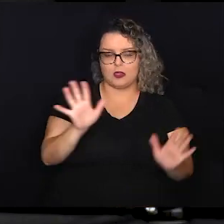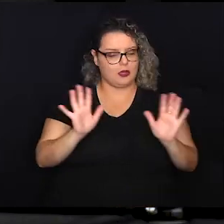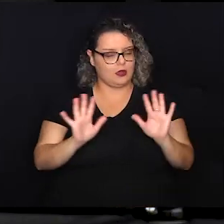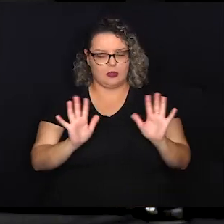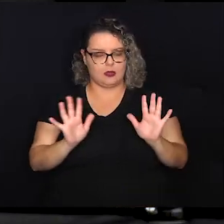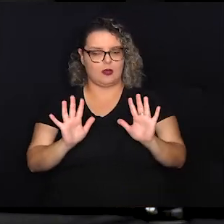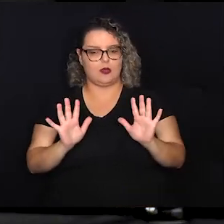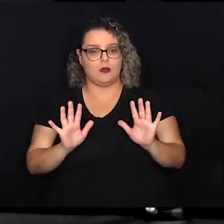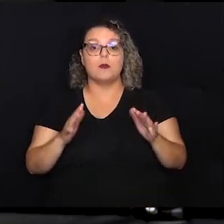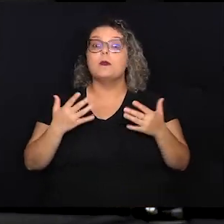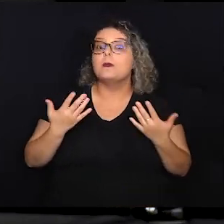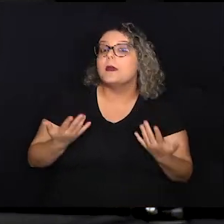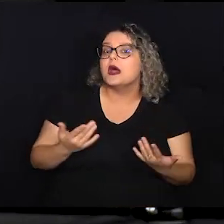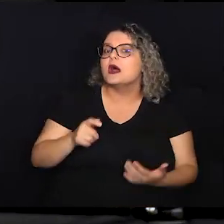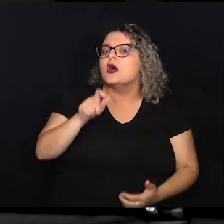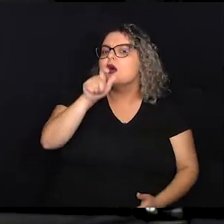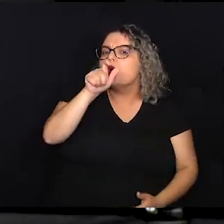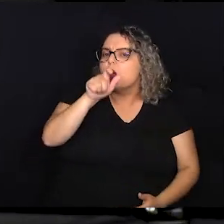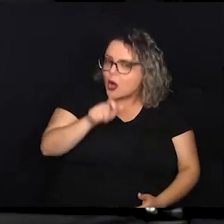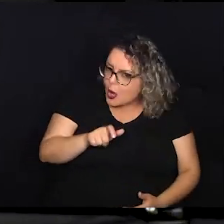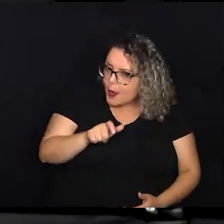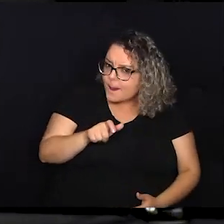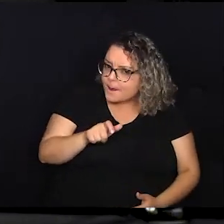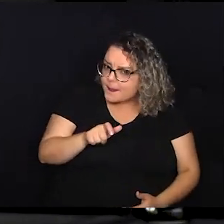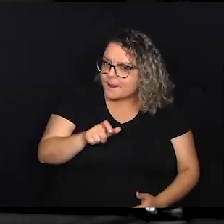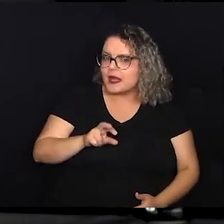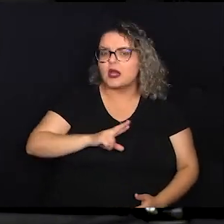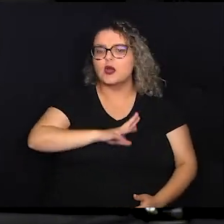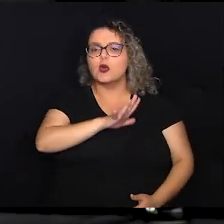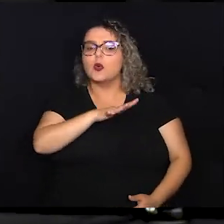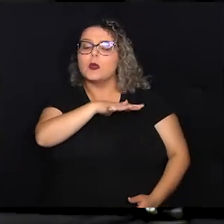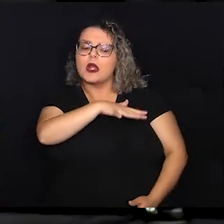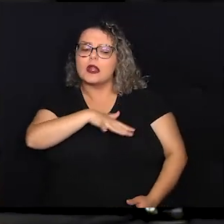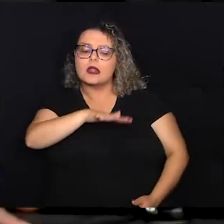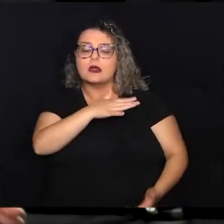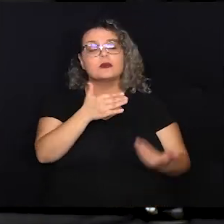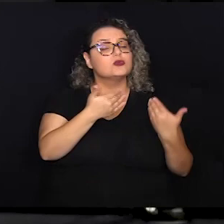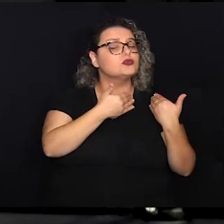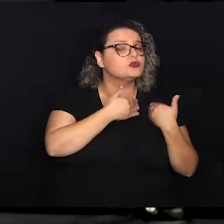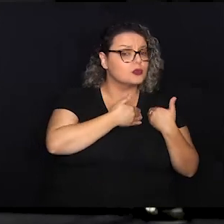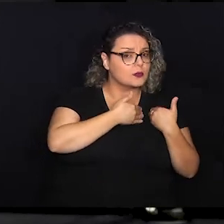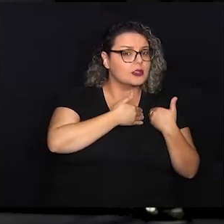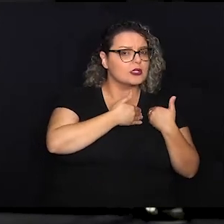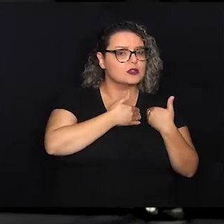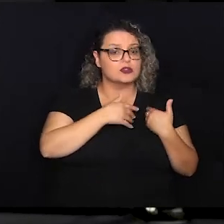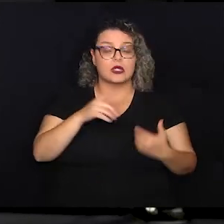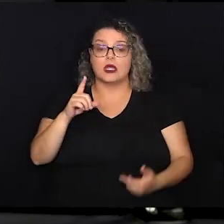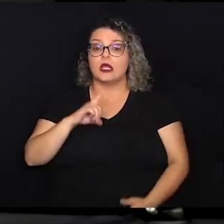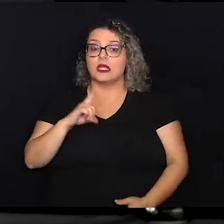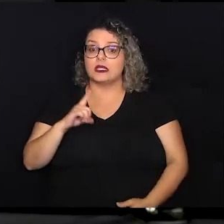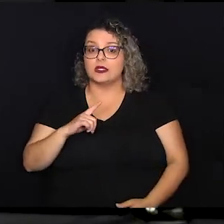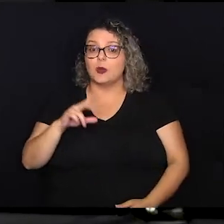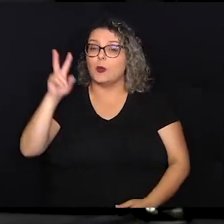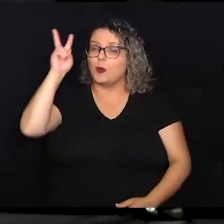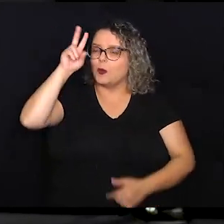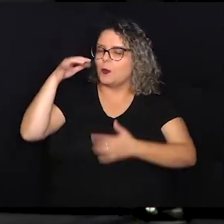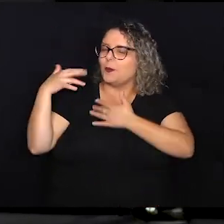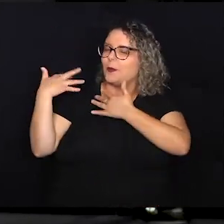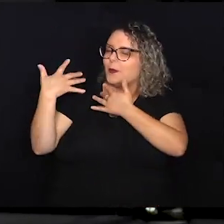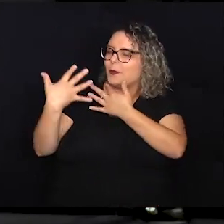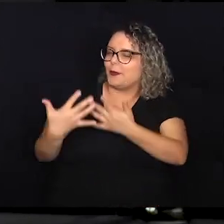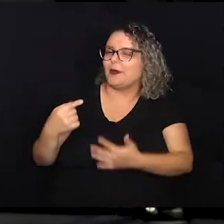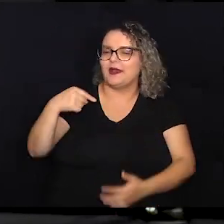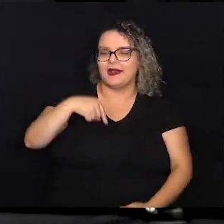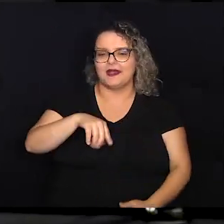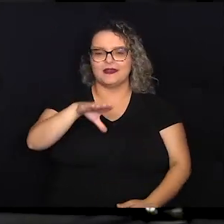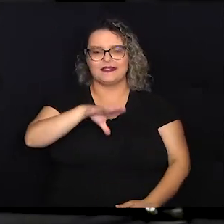não com o vereador Rubens Gás, mas com o Rubens Gás, que é lá da região dos Amarais, que tem aí